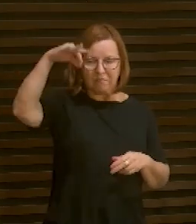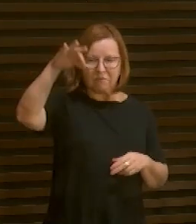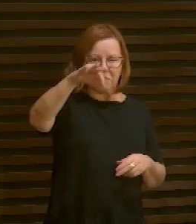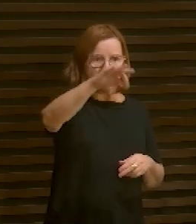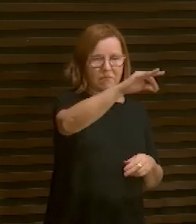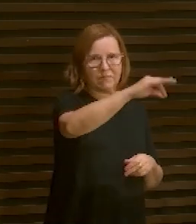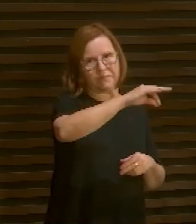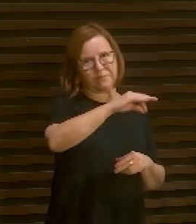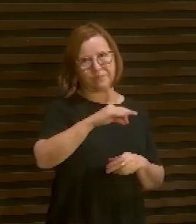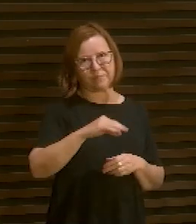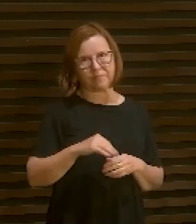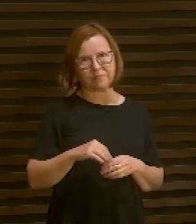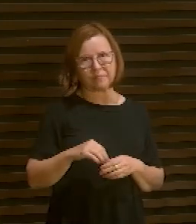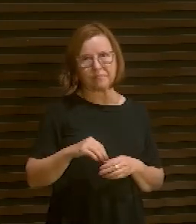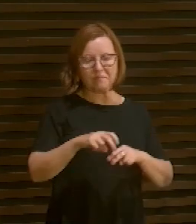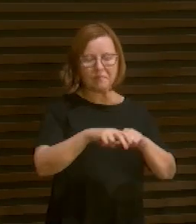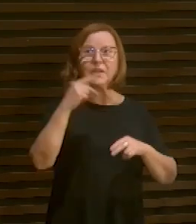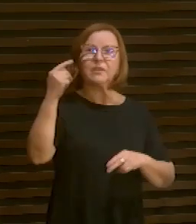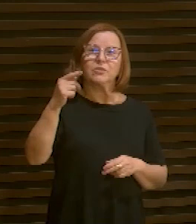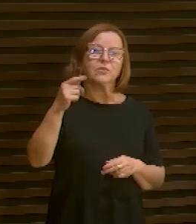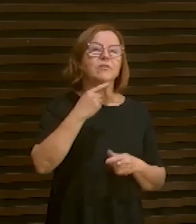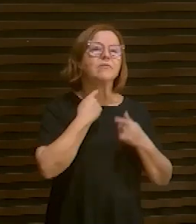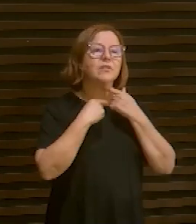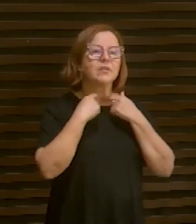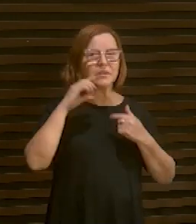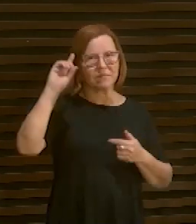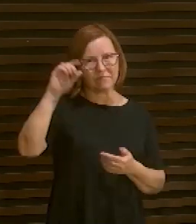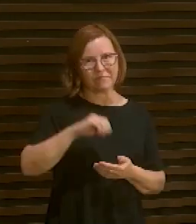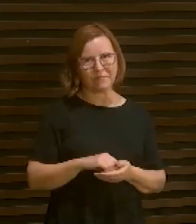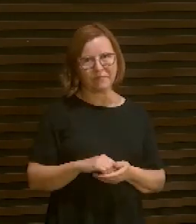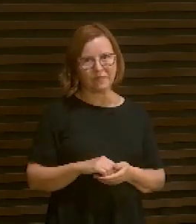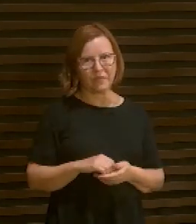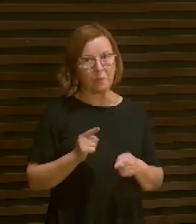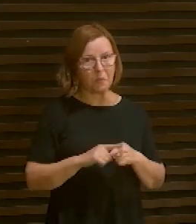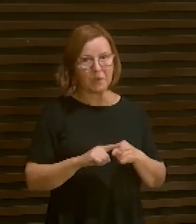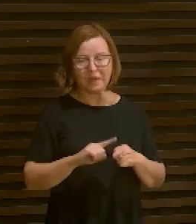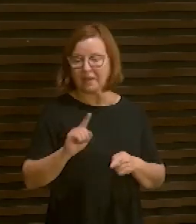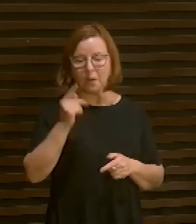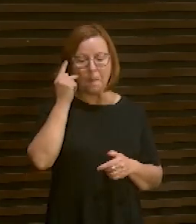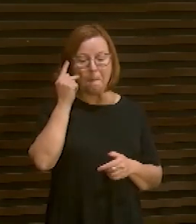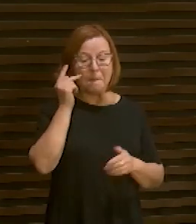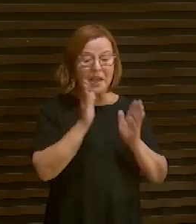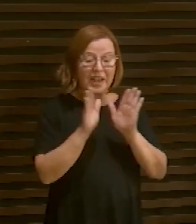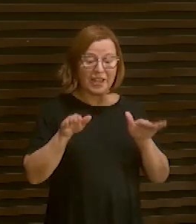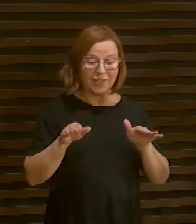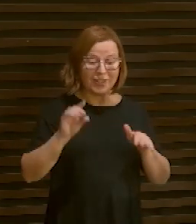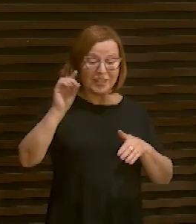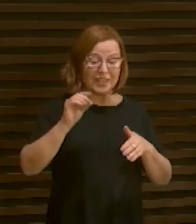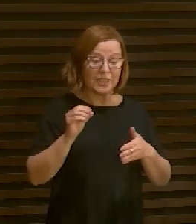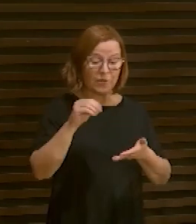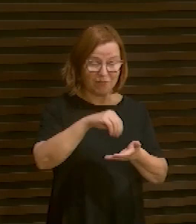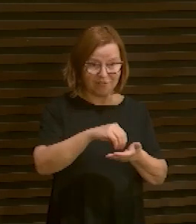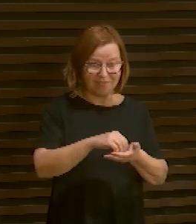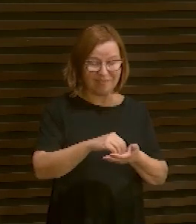Santo, segundo a sua vontade. Pois não foi a anjos que sujeitou o mundo que há de vir,